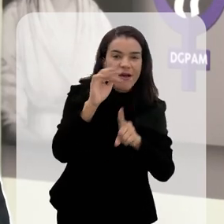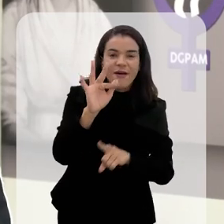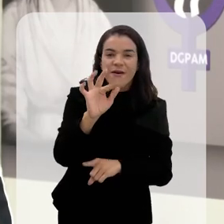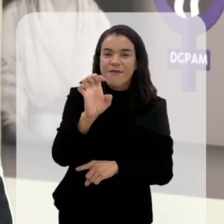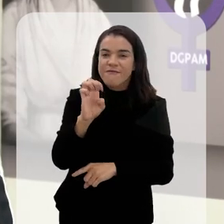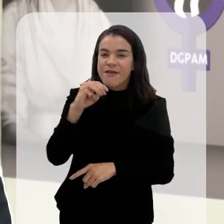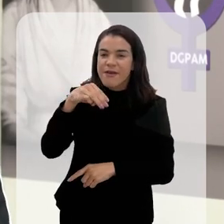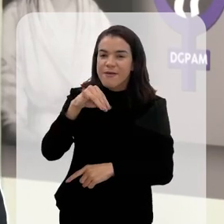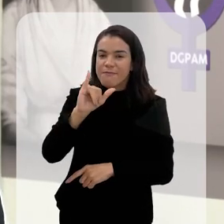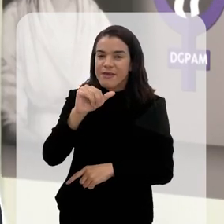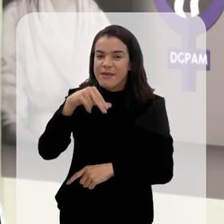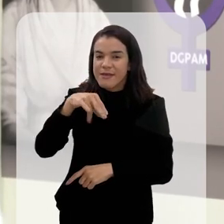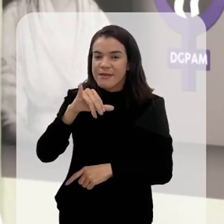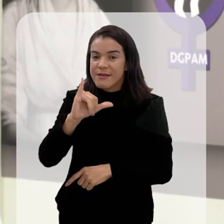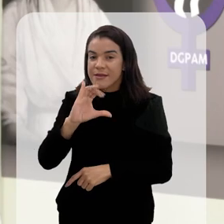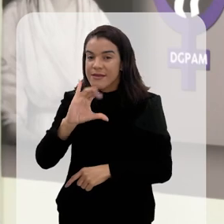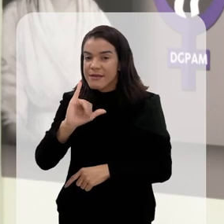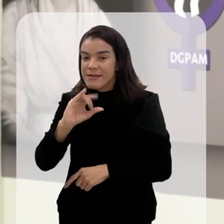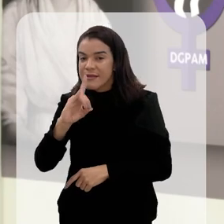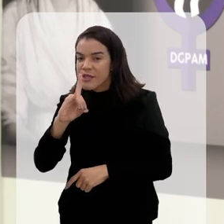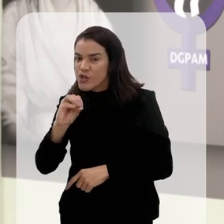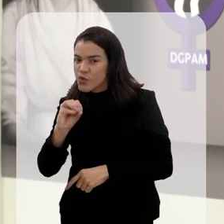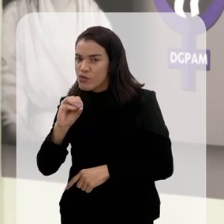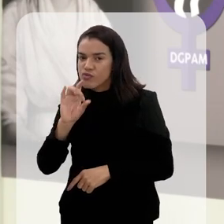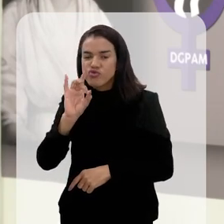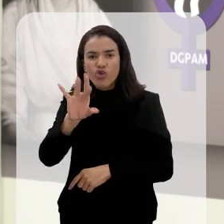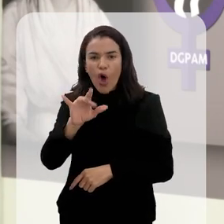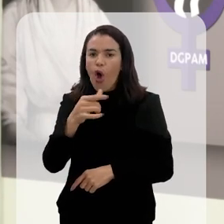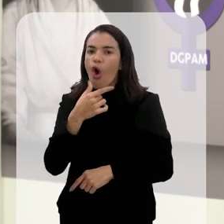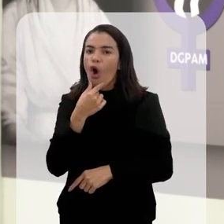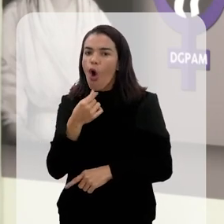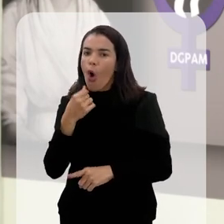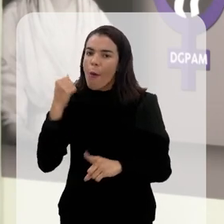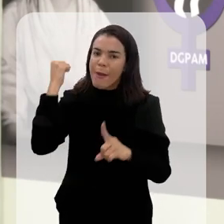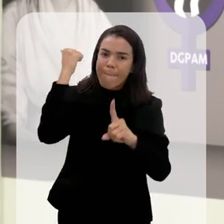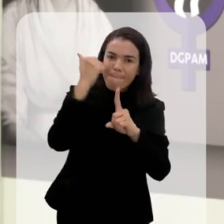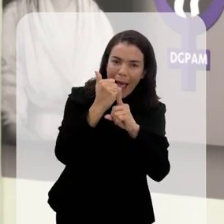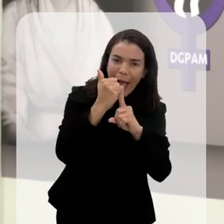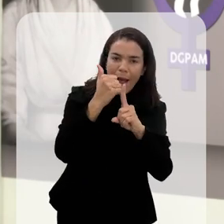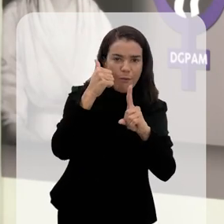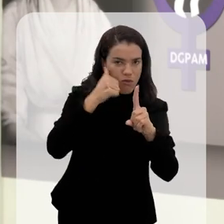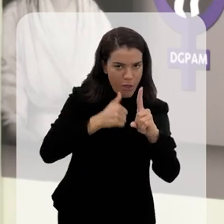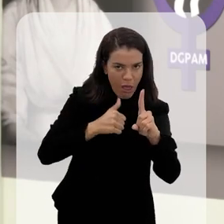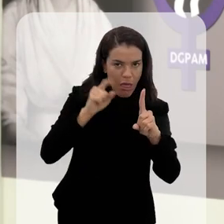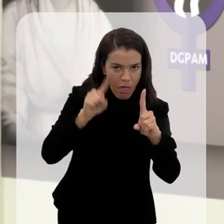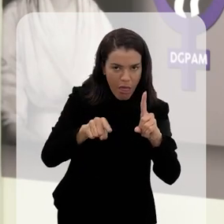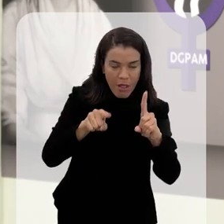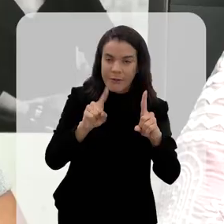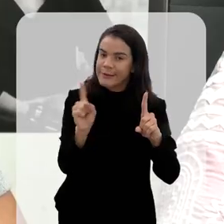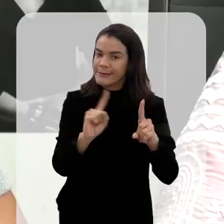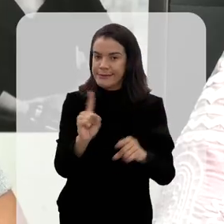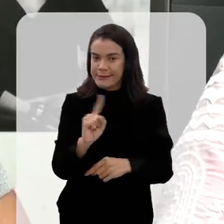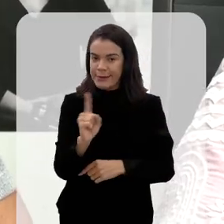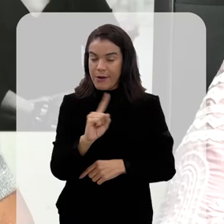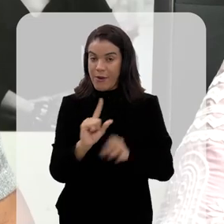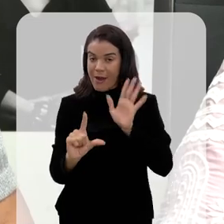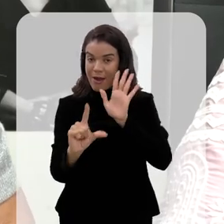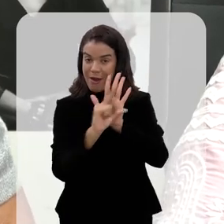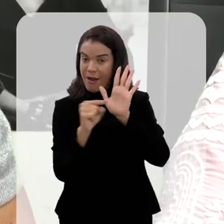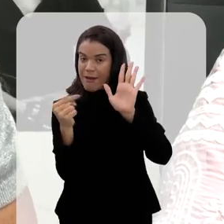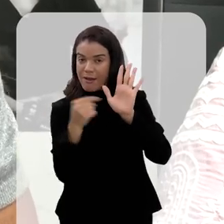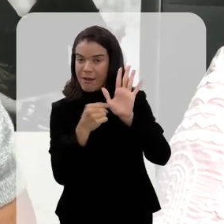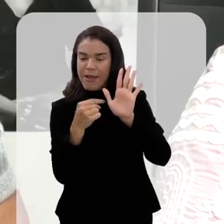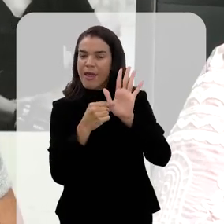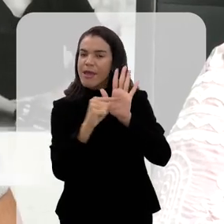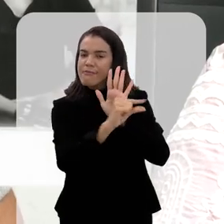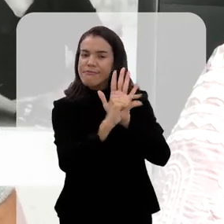como feminicídio quando ele é cometido pelo marido, pelo companheiro, pelo homem? Não, de acordo com a